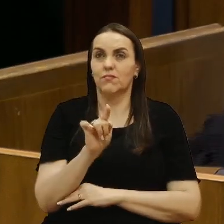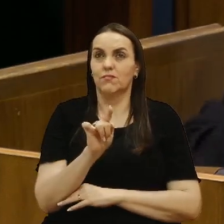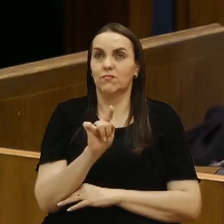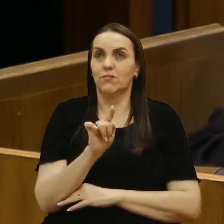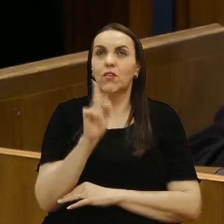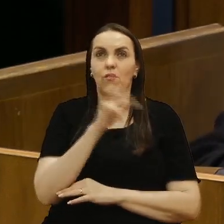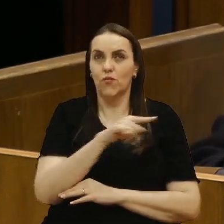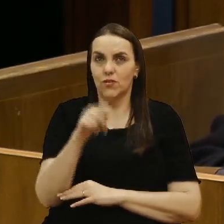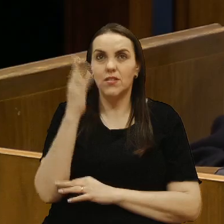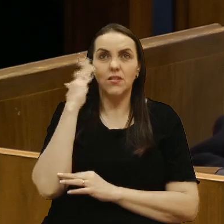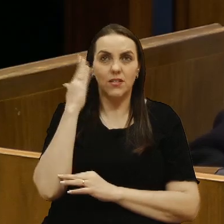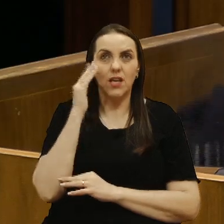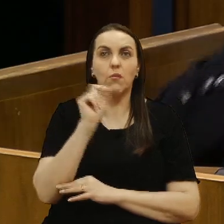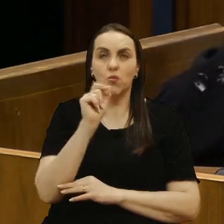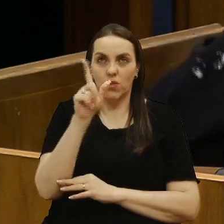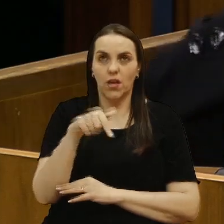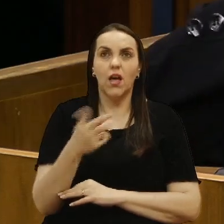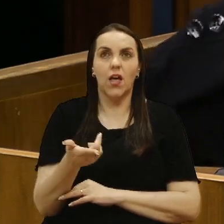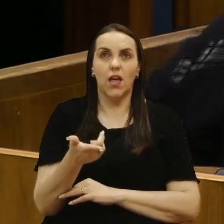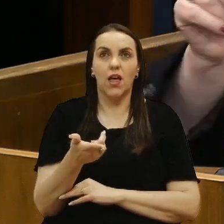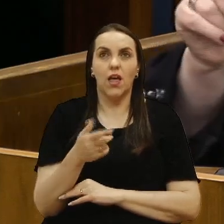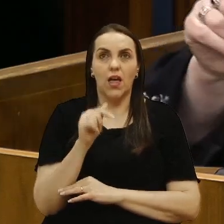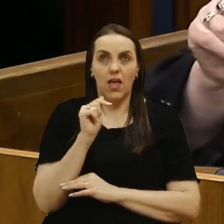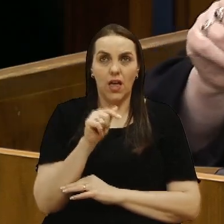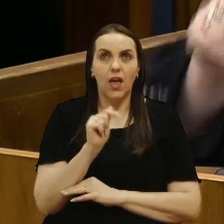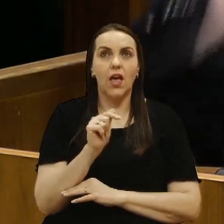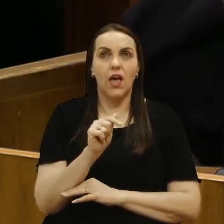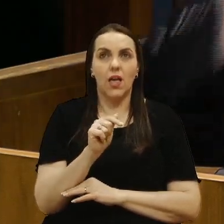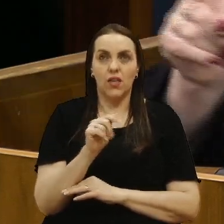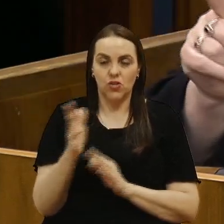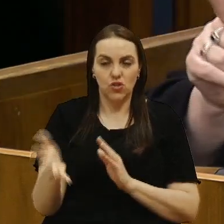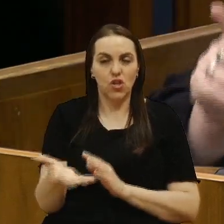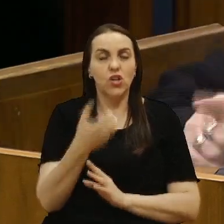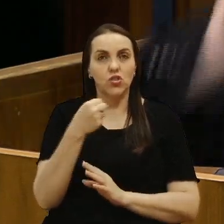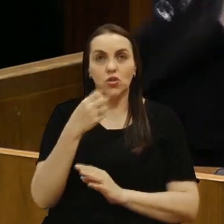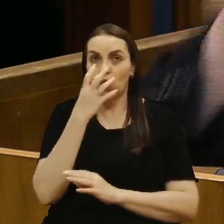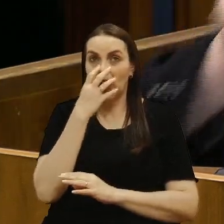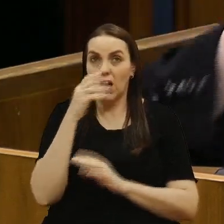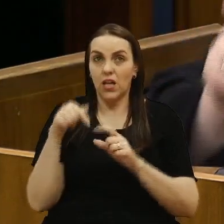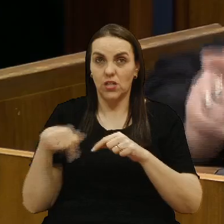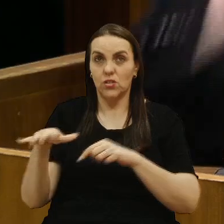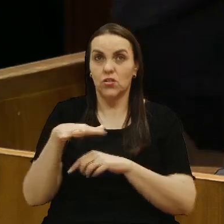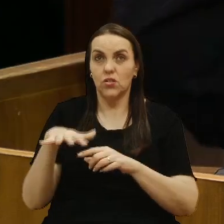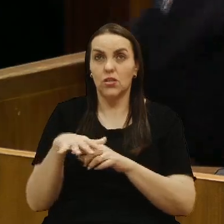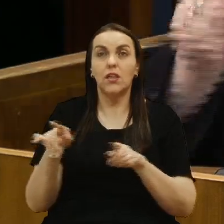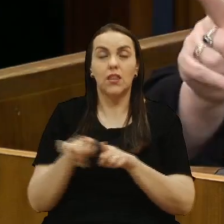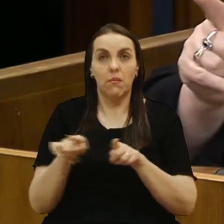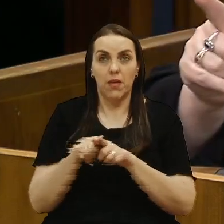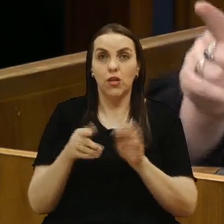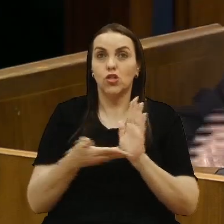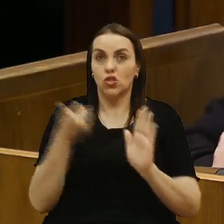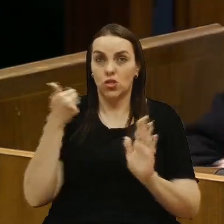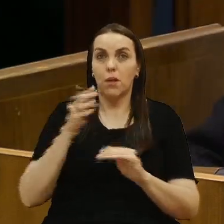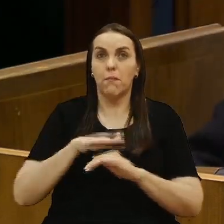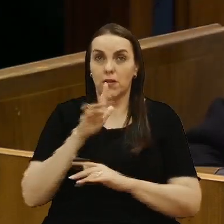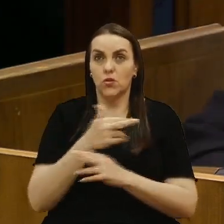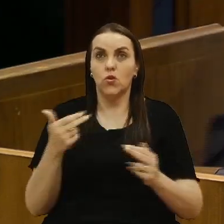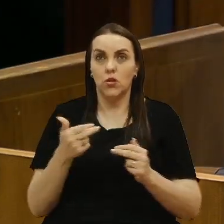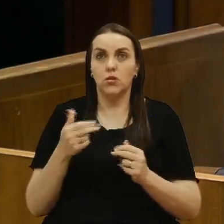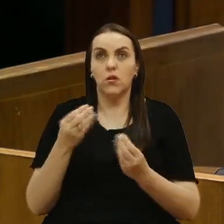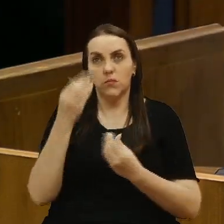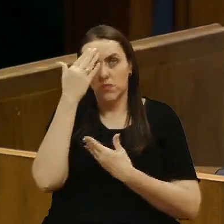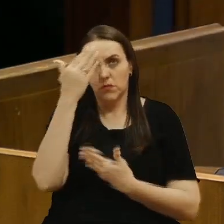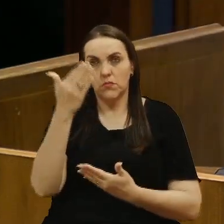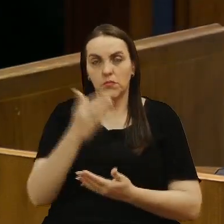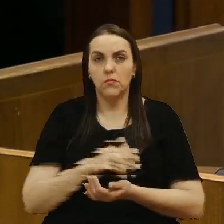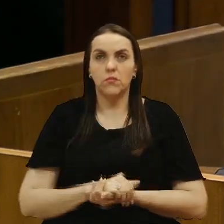Vocês sabem muito bem o que é, porque a gente já tirou canil de forqueta e a gente pode tirar mais ainda. Muito